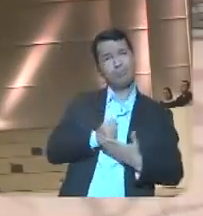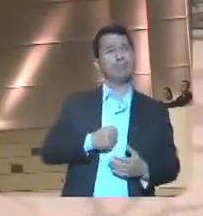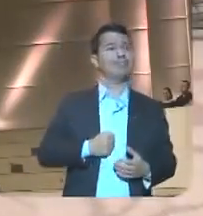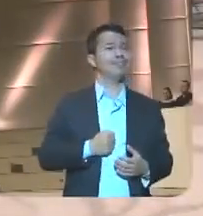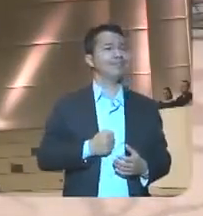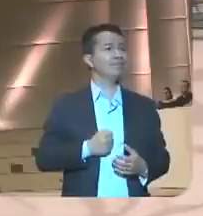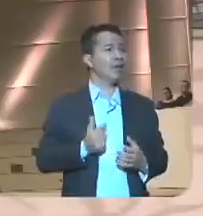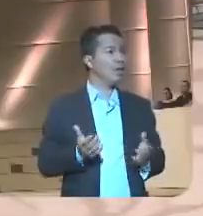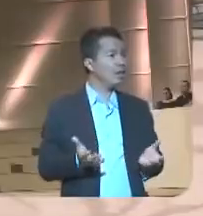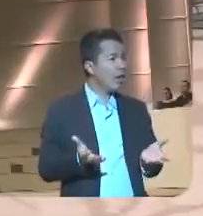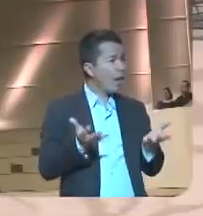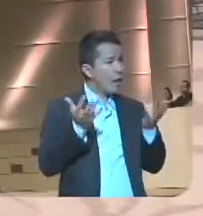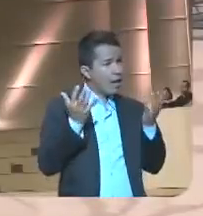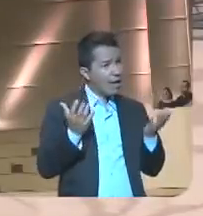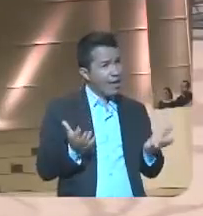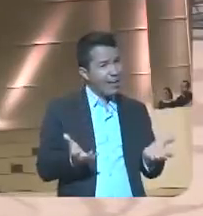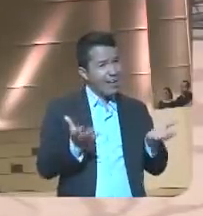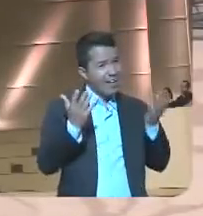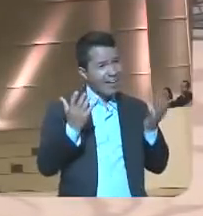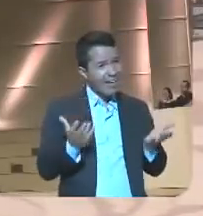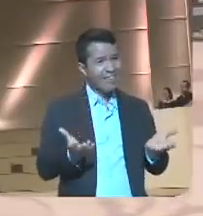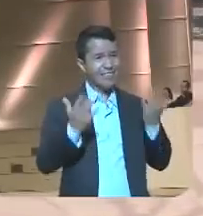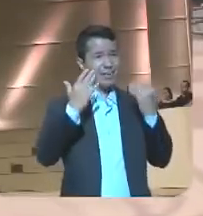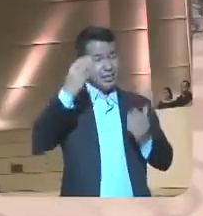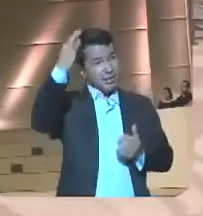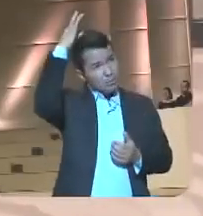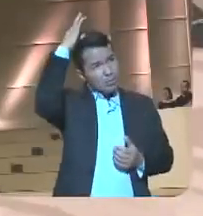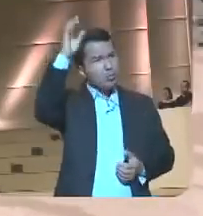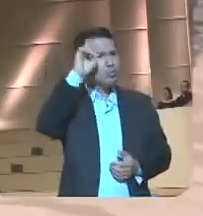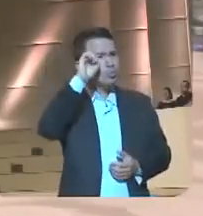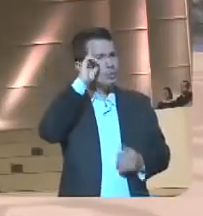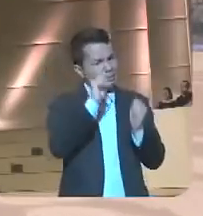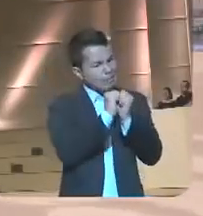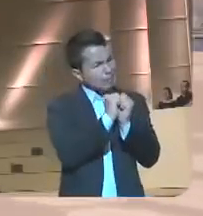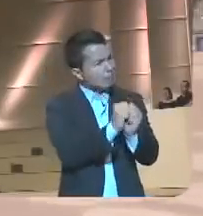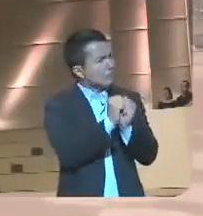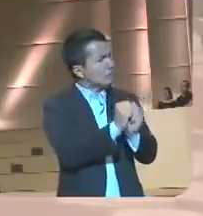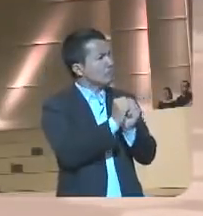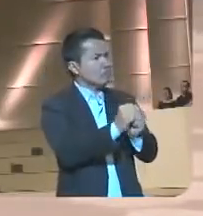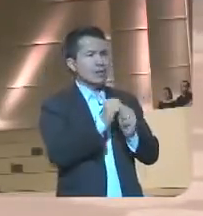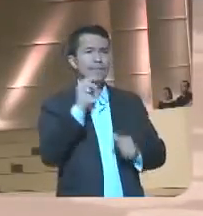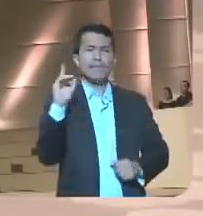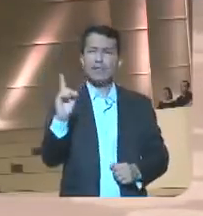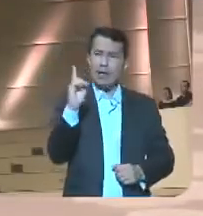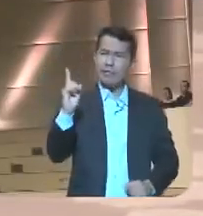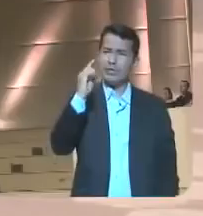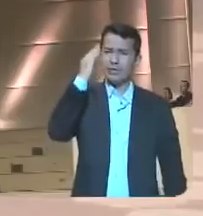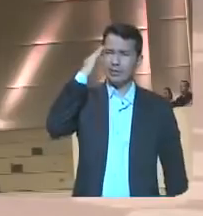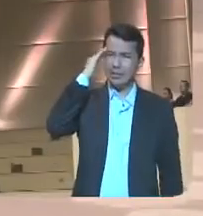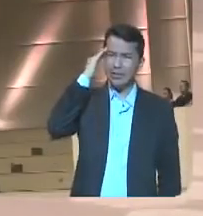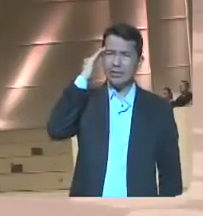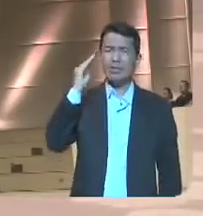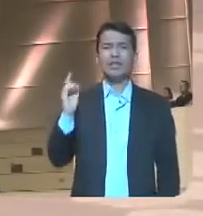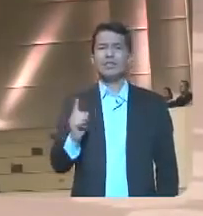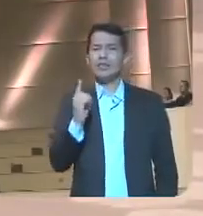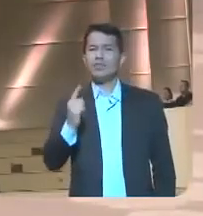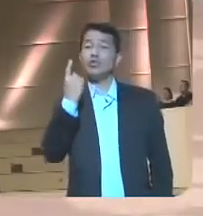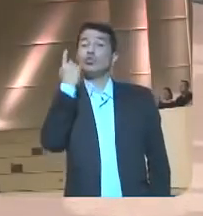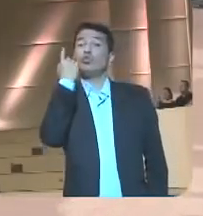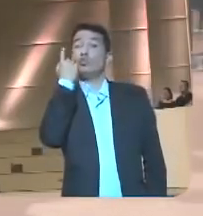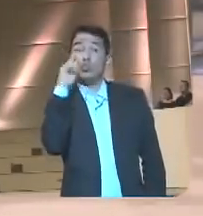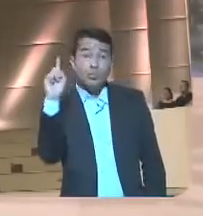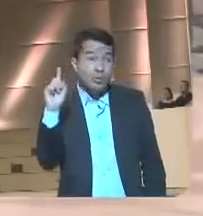é o consolador que está do nosso lado todo dia e disse que da vida dizendo ele está dizendo assim olha eu descobrir que